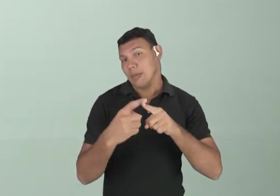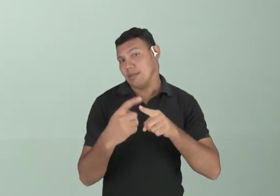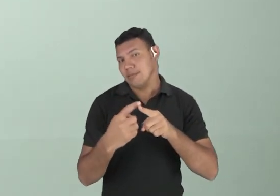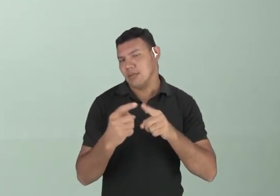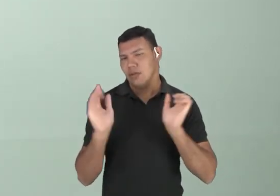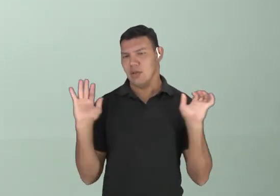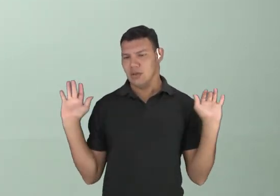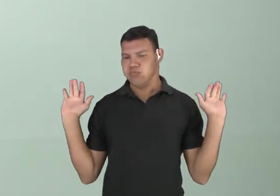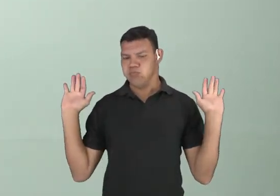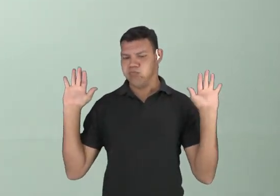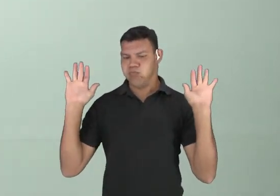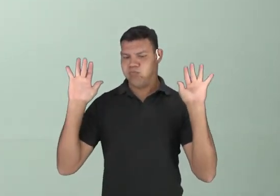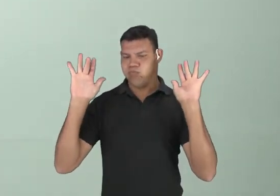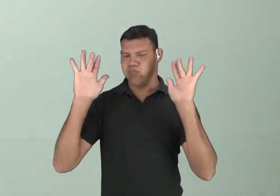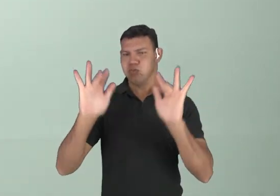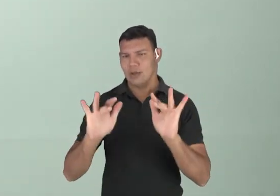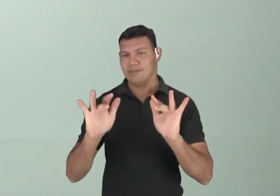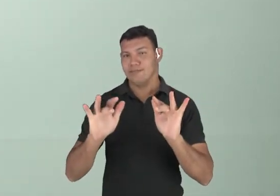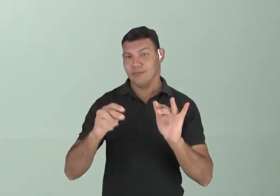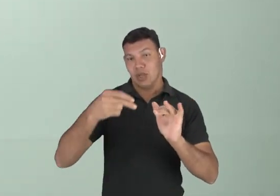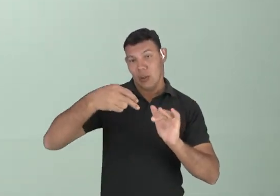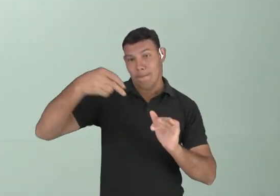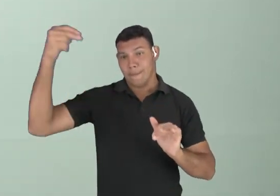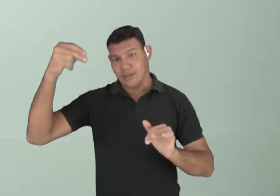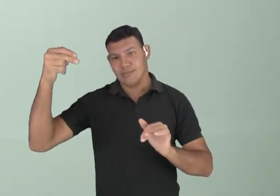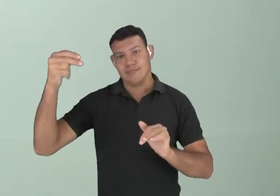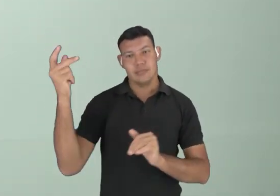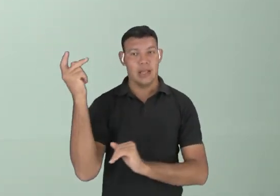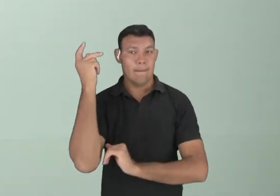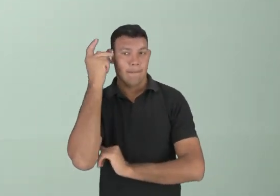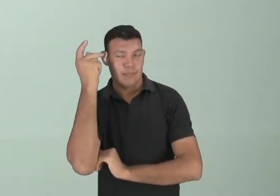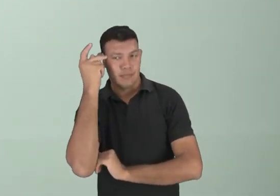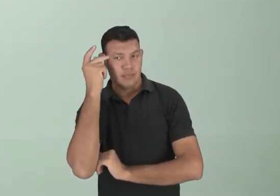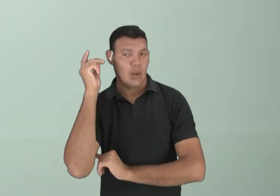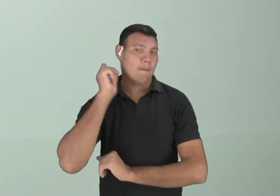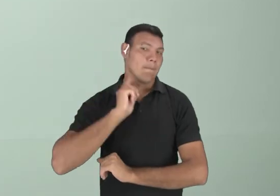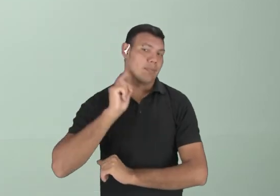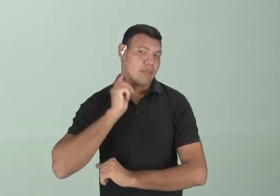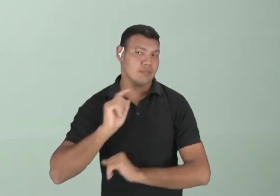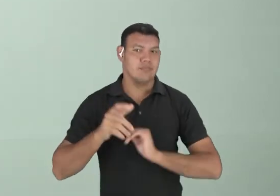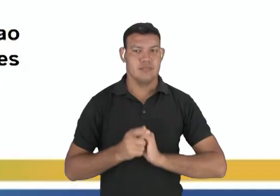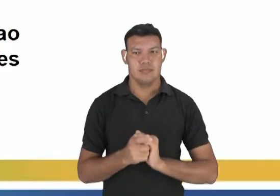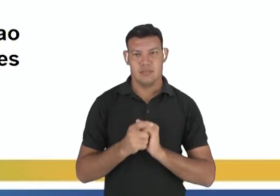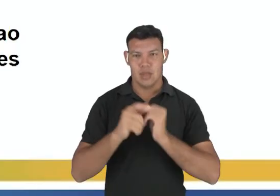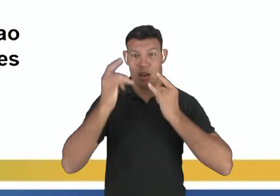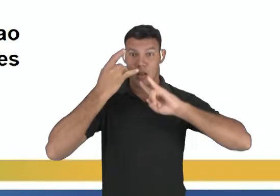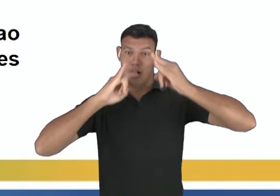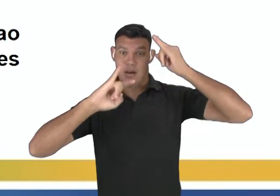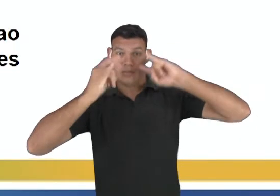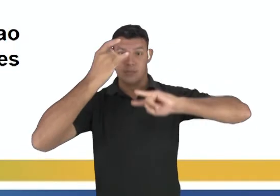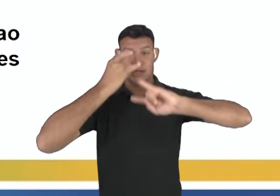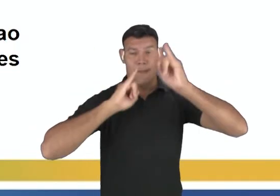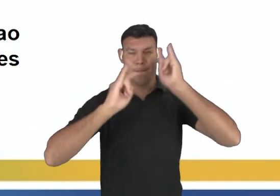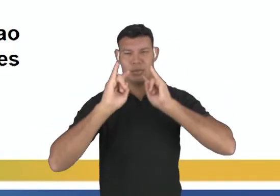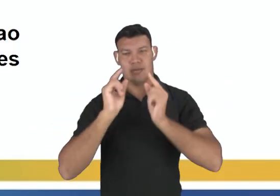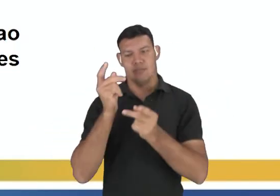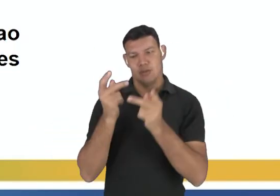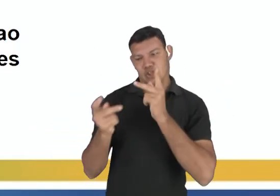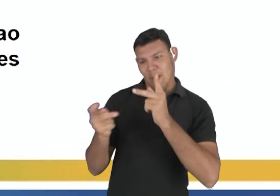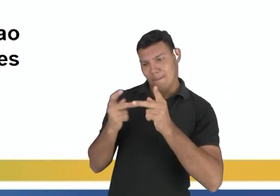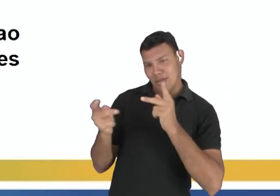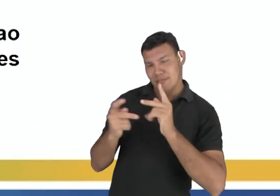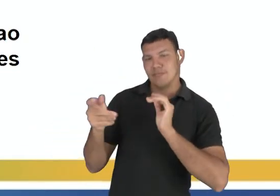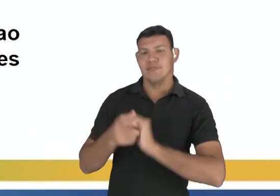de nordestinos, sulistas, paulistas e mineiros, que foram atraídos em grande parte pelos programas